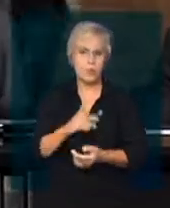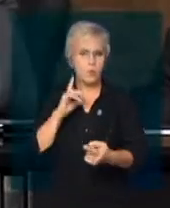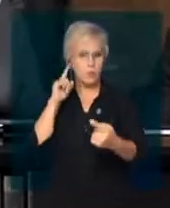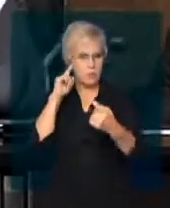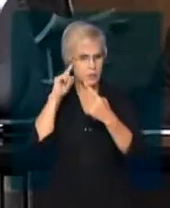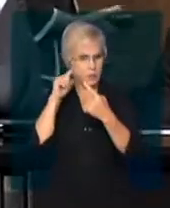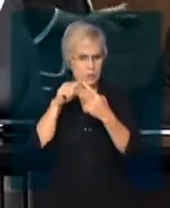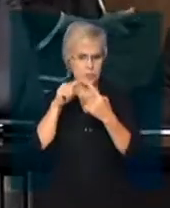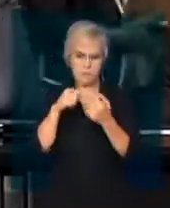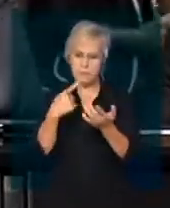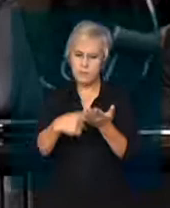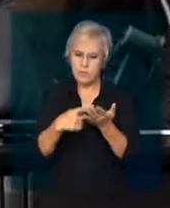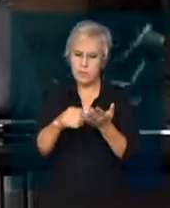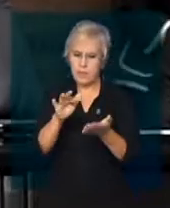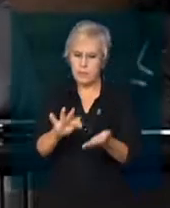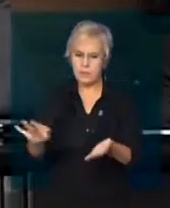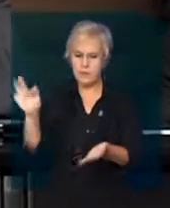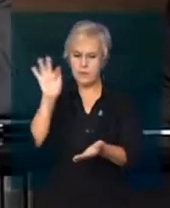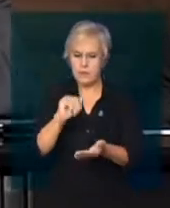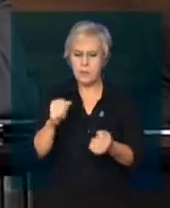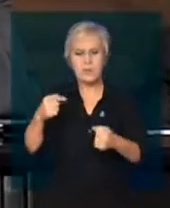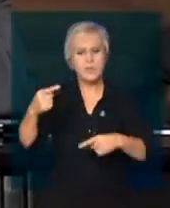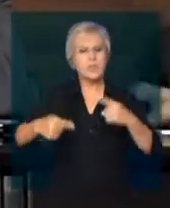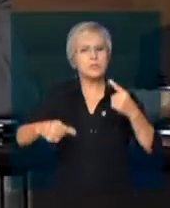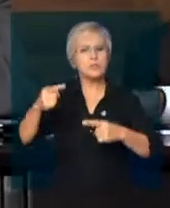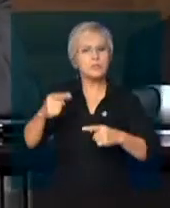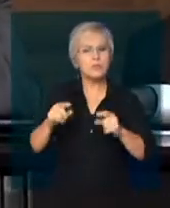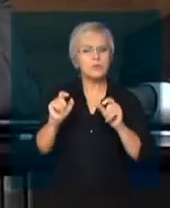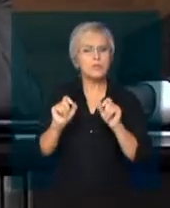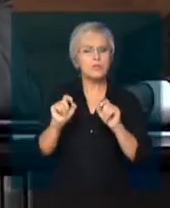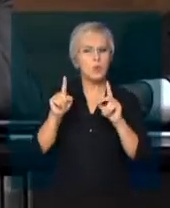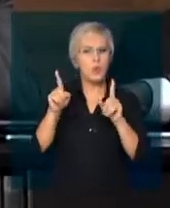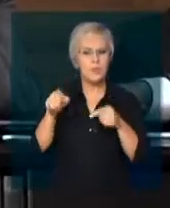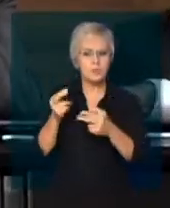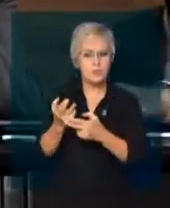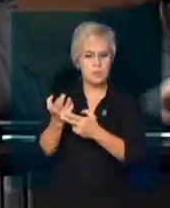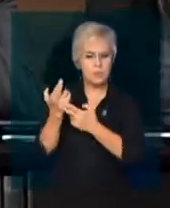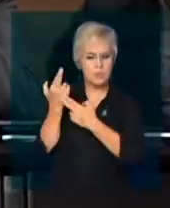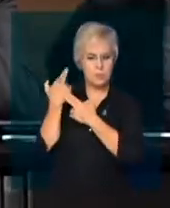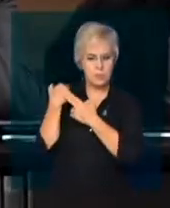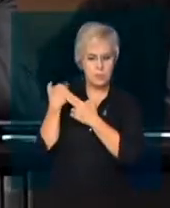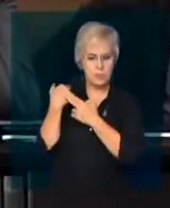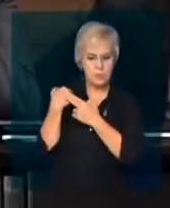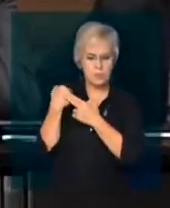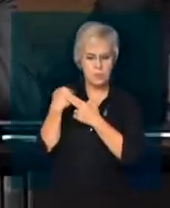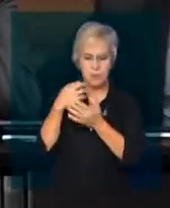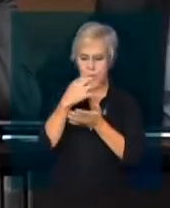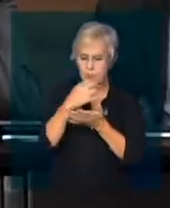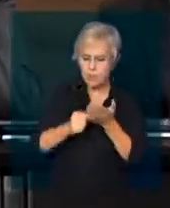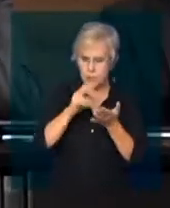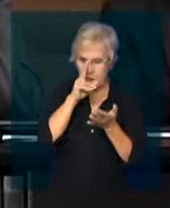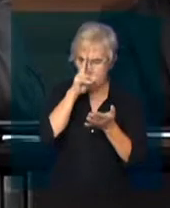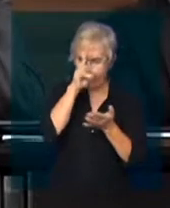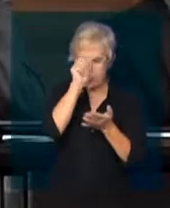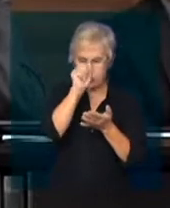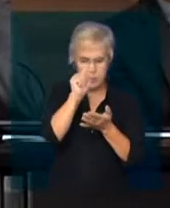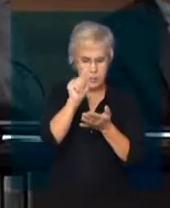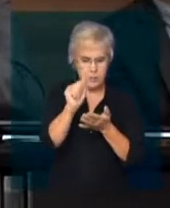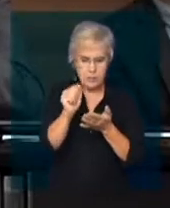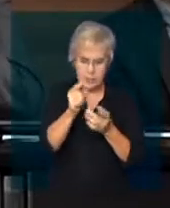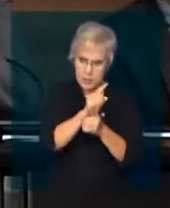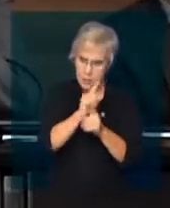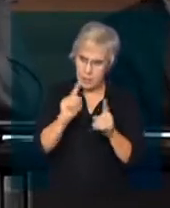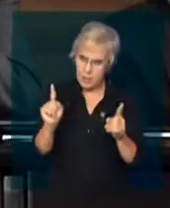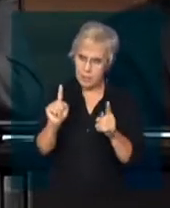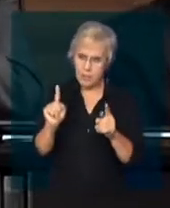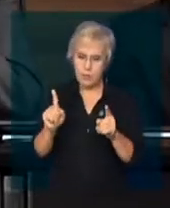pacto não é discutir quais são as atribuições de tirar poder de qualquer ente federado. O objetivo